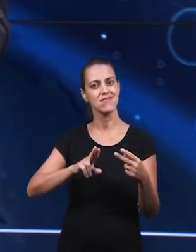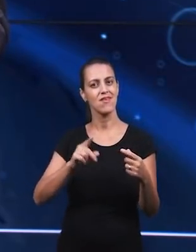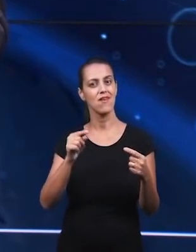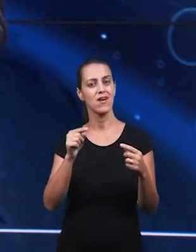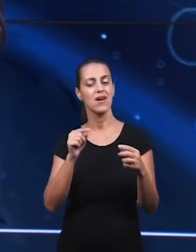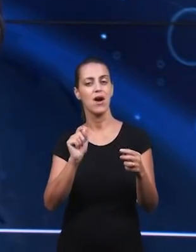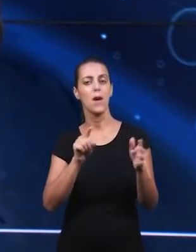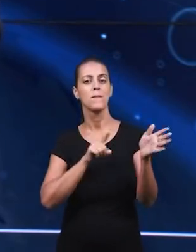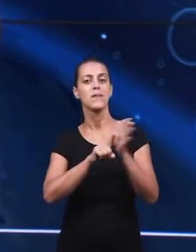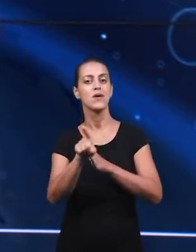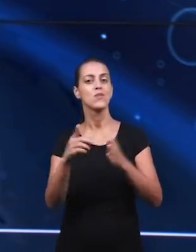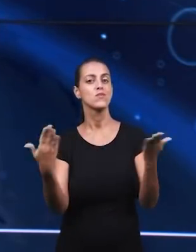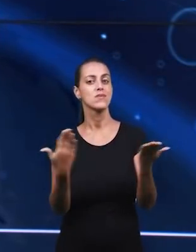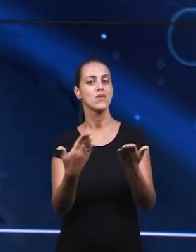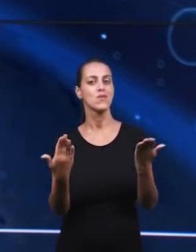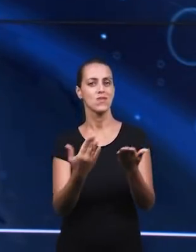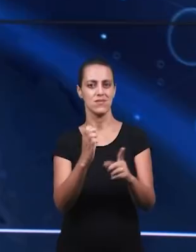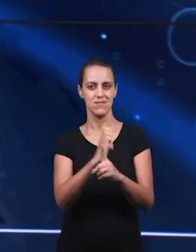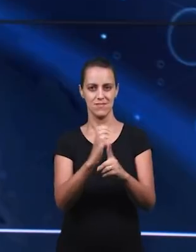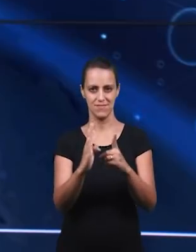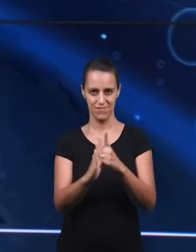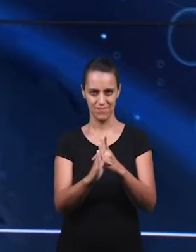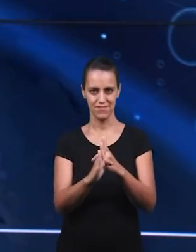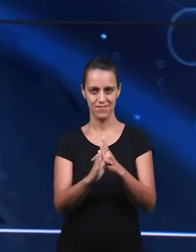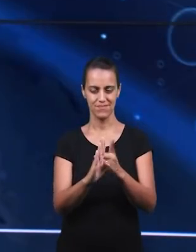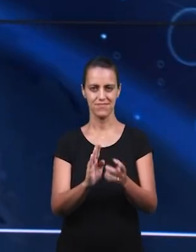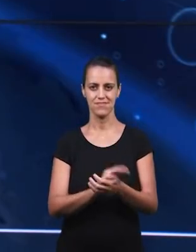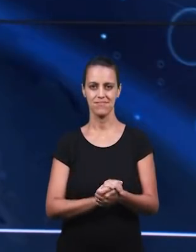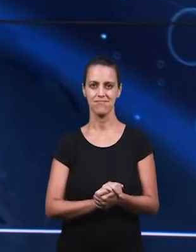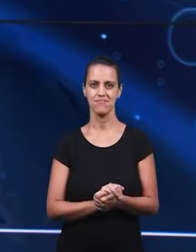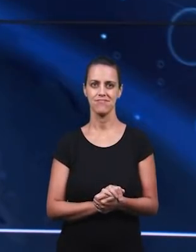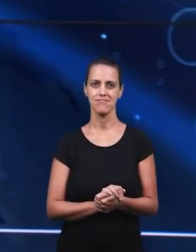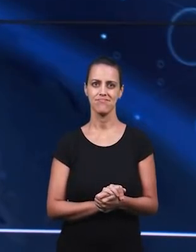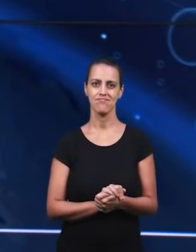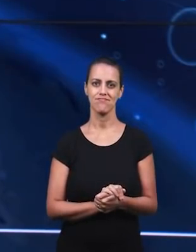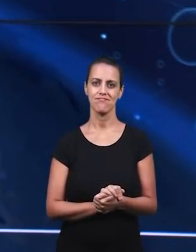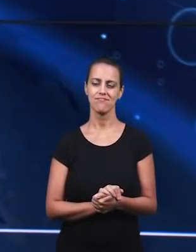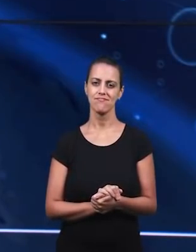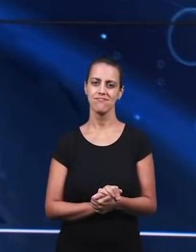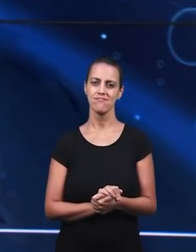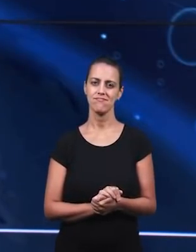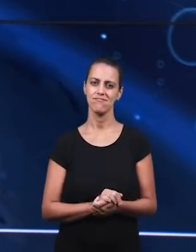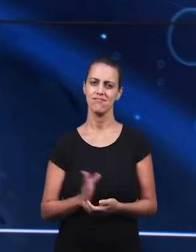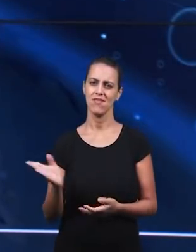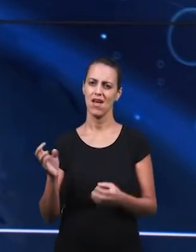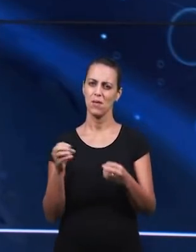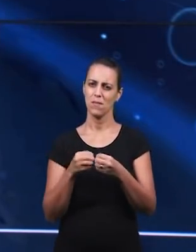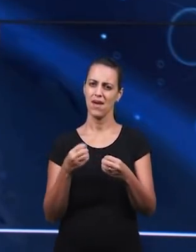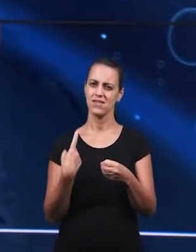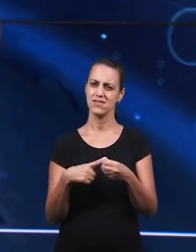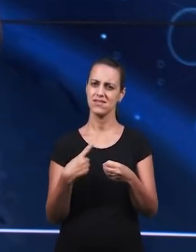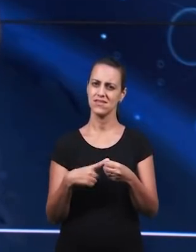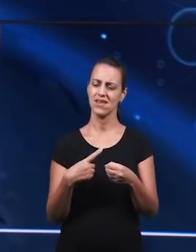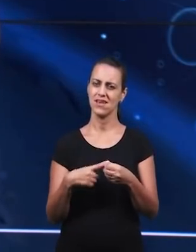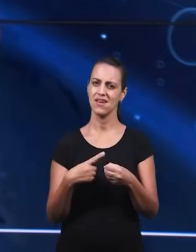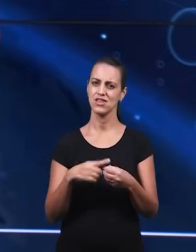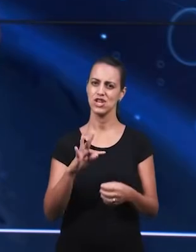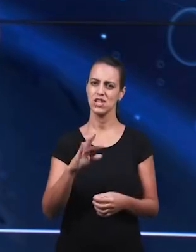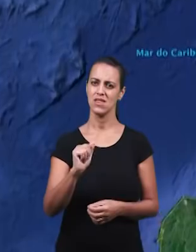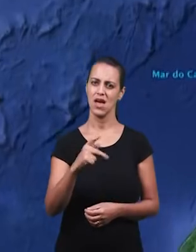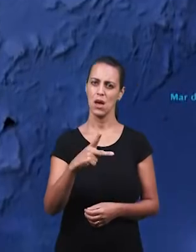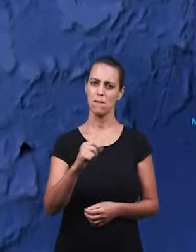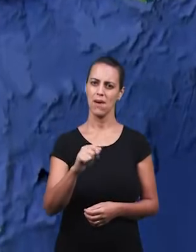Escola Bíblica Dominical de hoje. E ali nós vamos então agora nos aproximar da cidade de